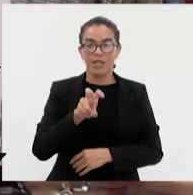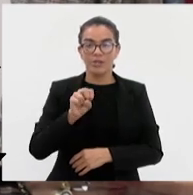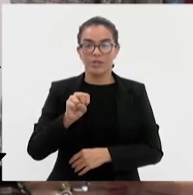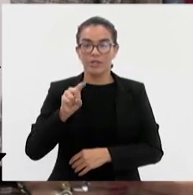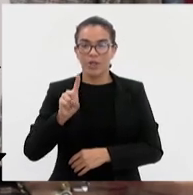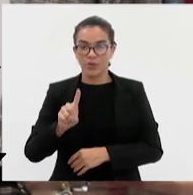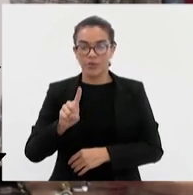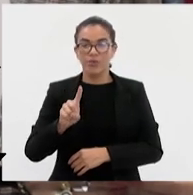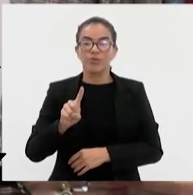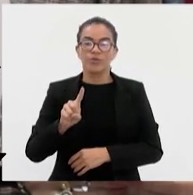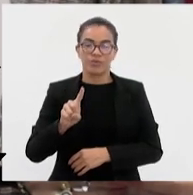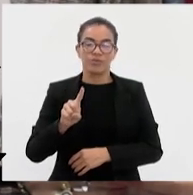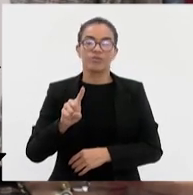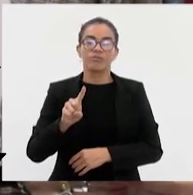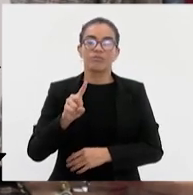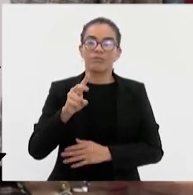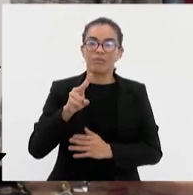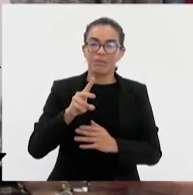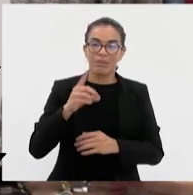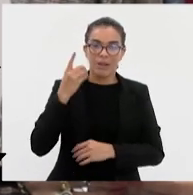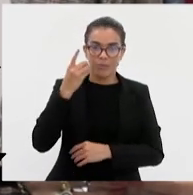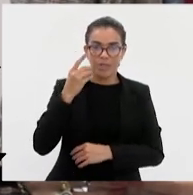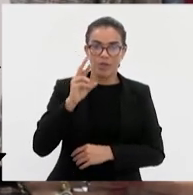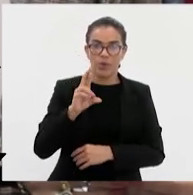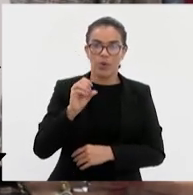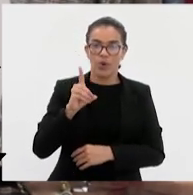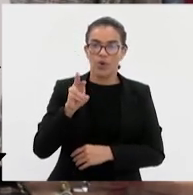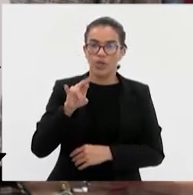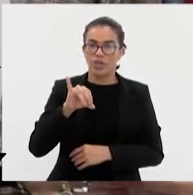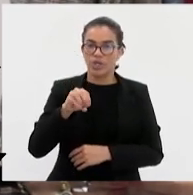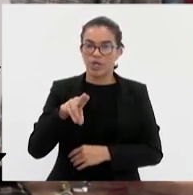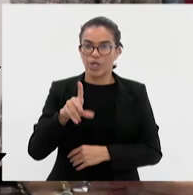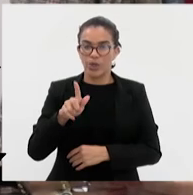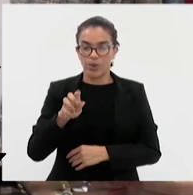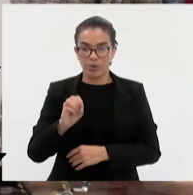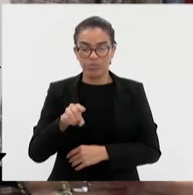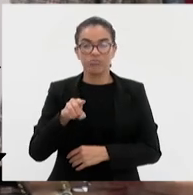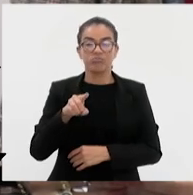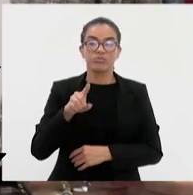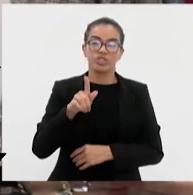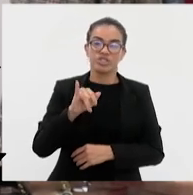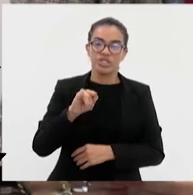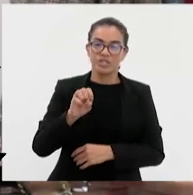de 2023, de relatoria do deputado Rodrigo Amorim, e autoria da deputada